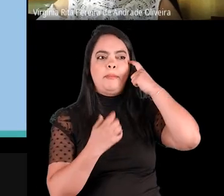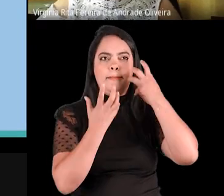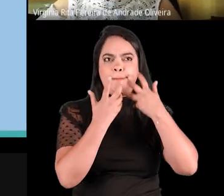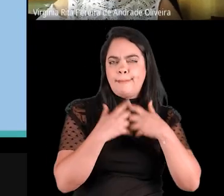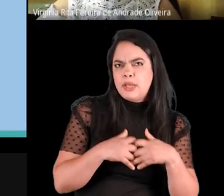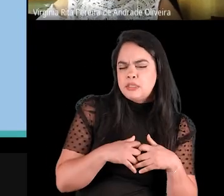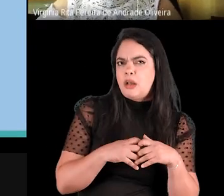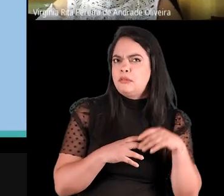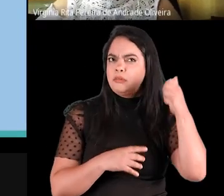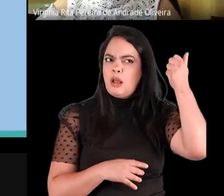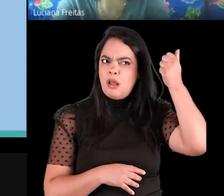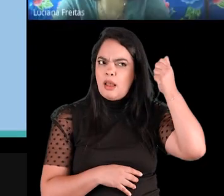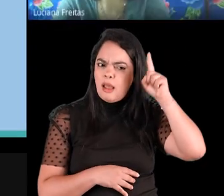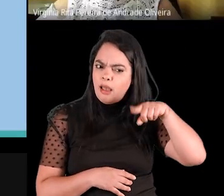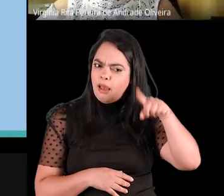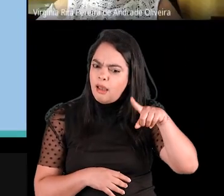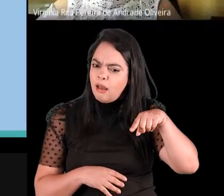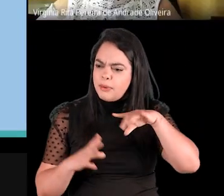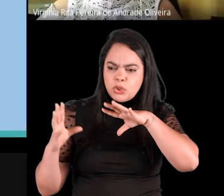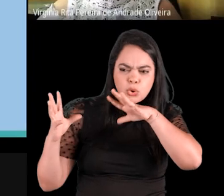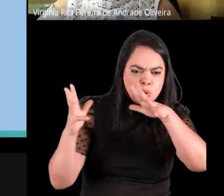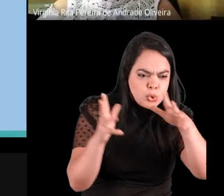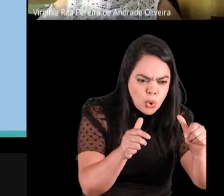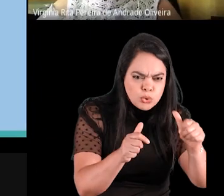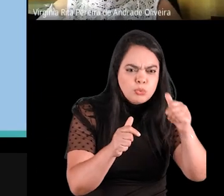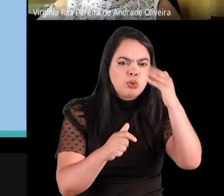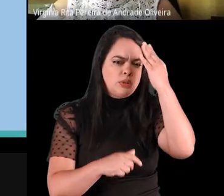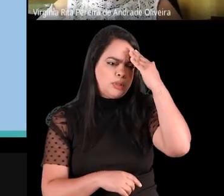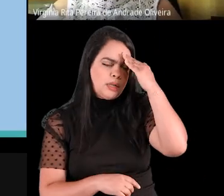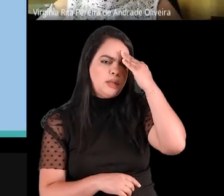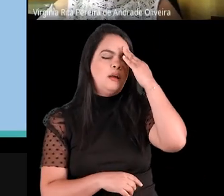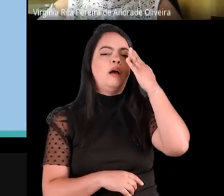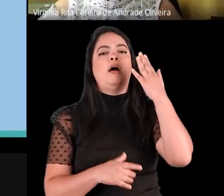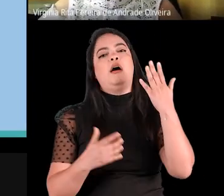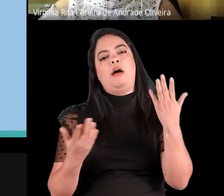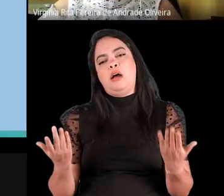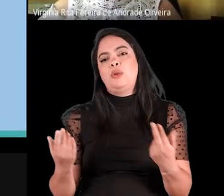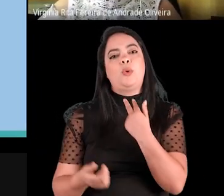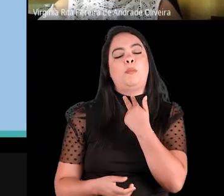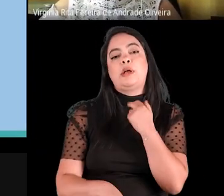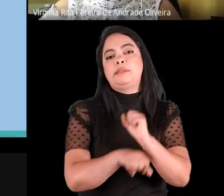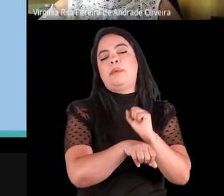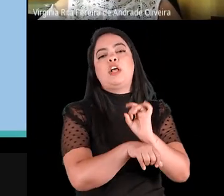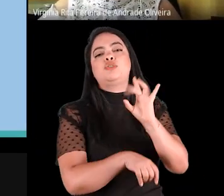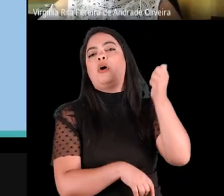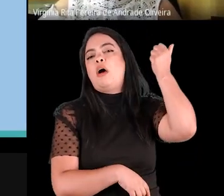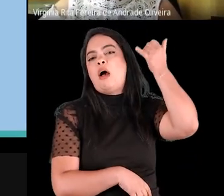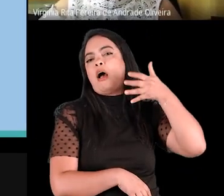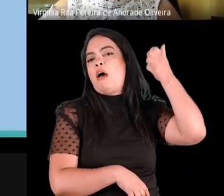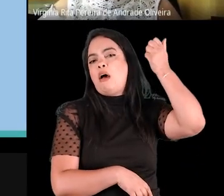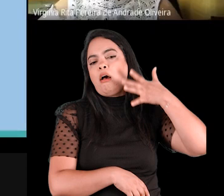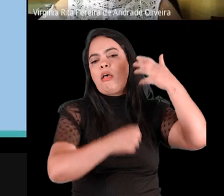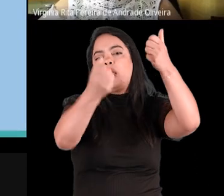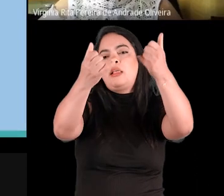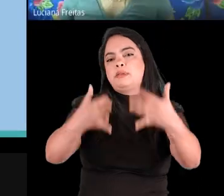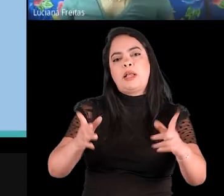todo mundo, então eu não posso me basear só, né, na certeza de que a audiodescrição vai suprir a falta de